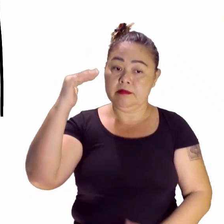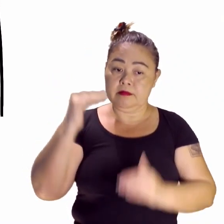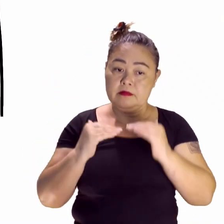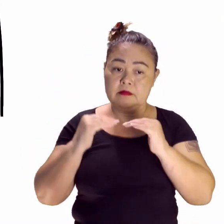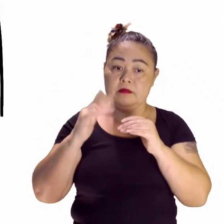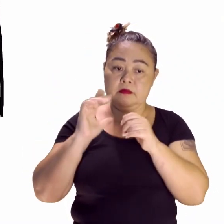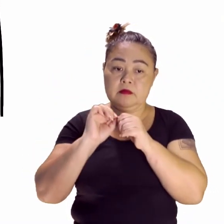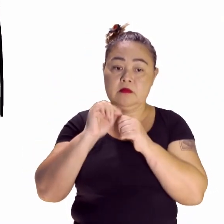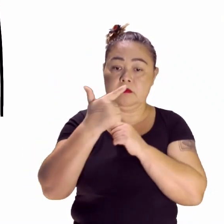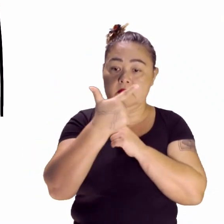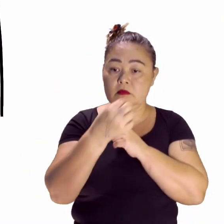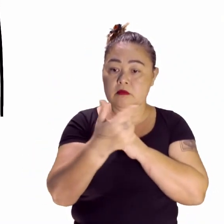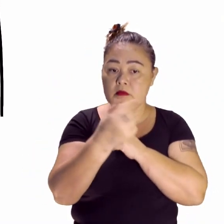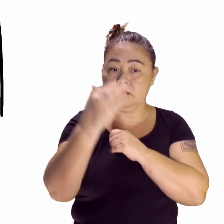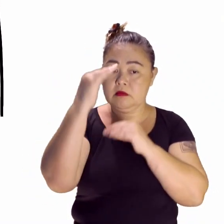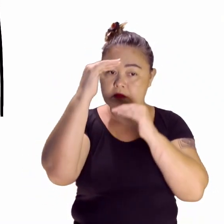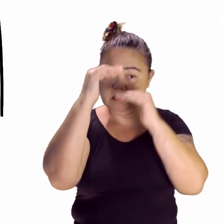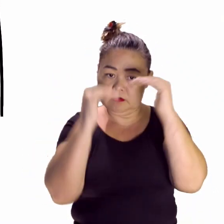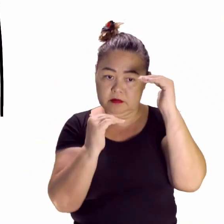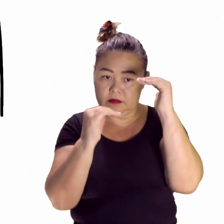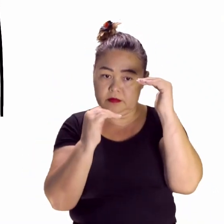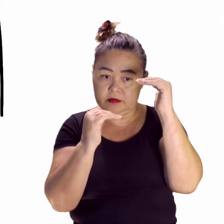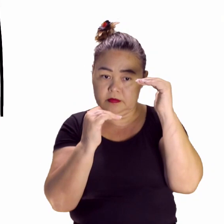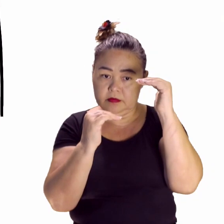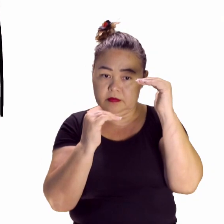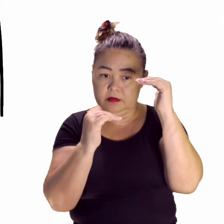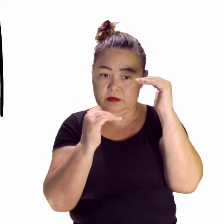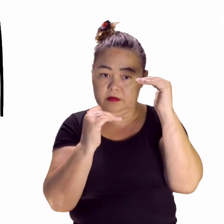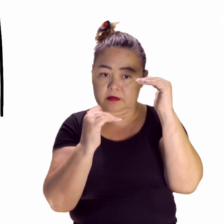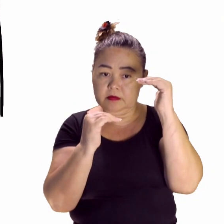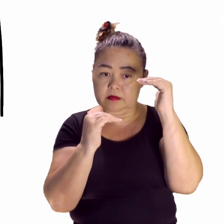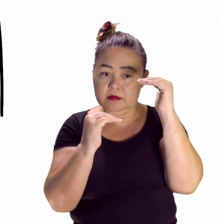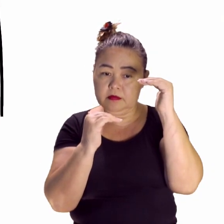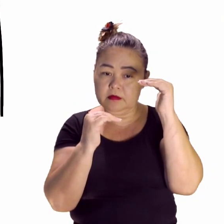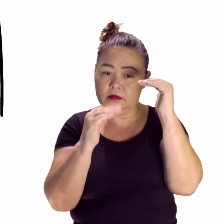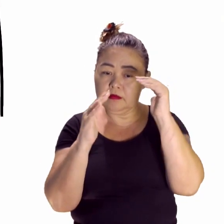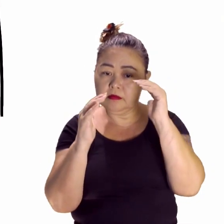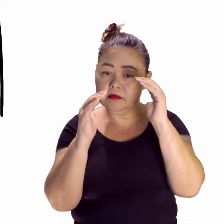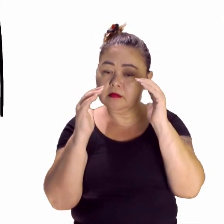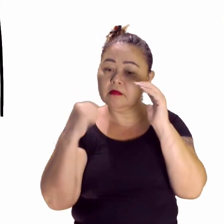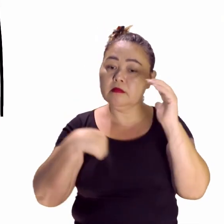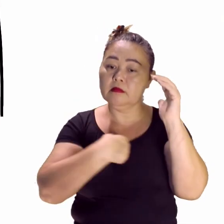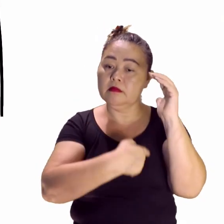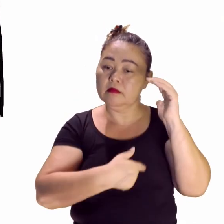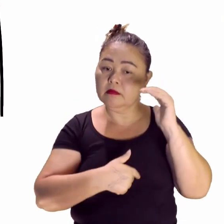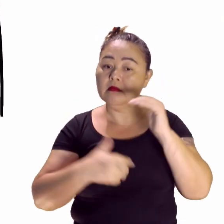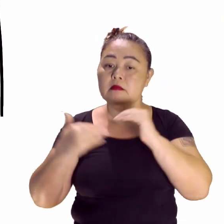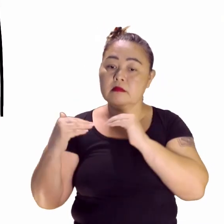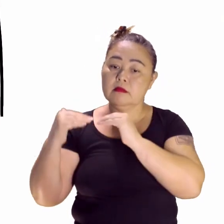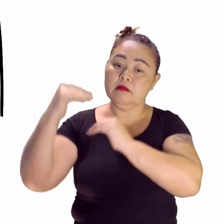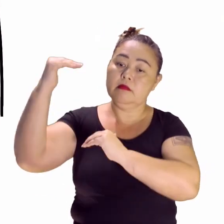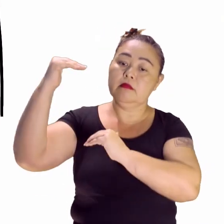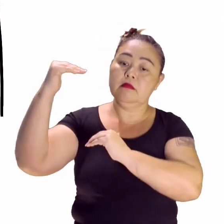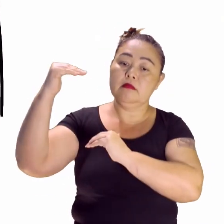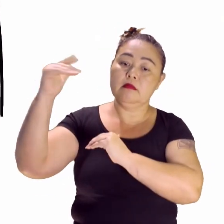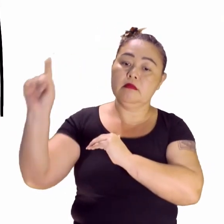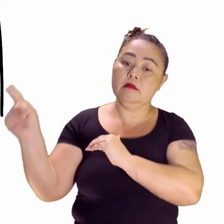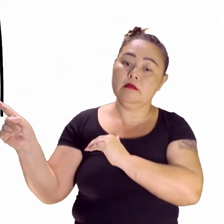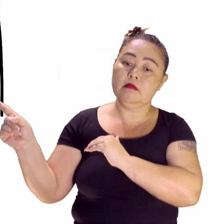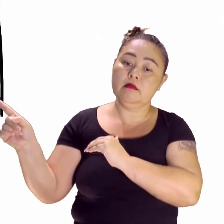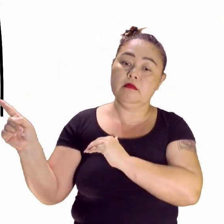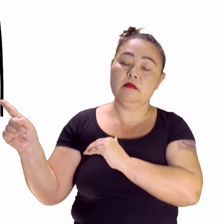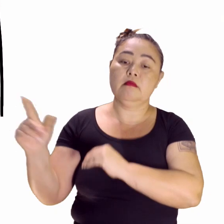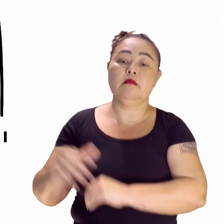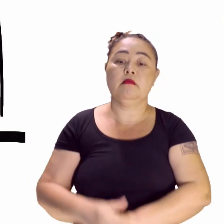2020 houve a queda né queda nos países baixos e o aumento da China como pessoa Jorge observou